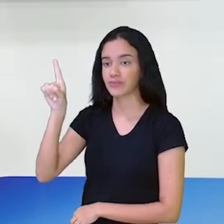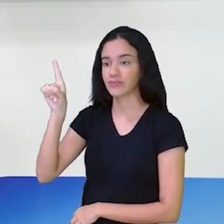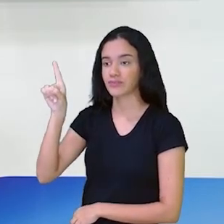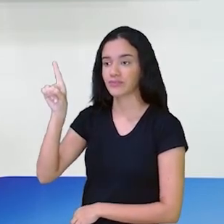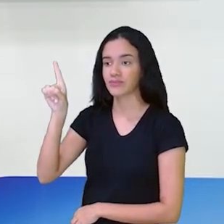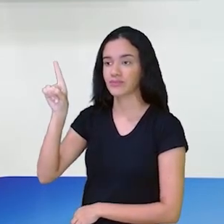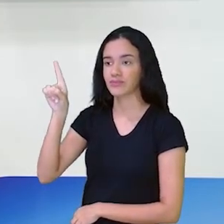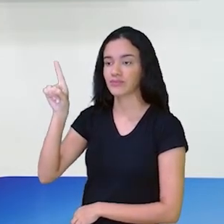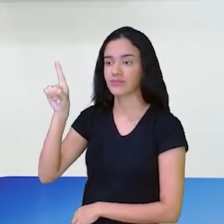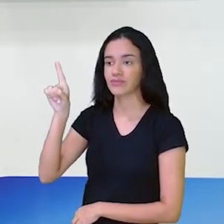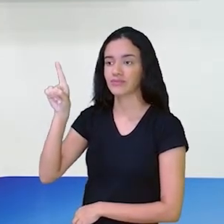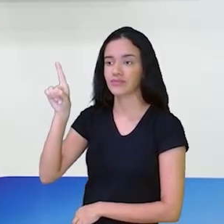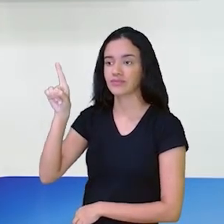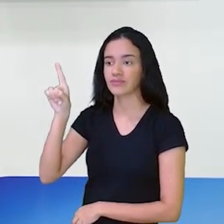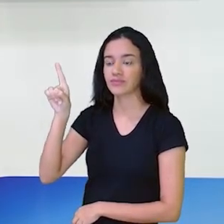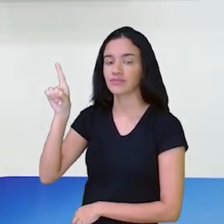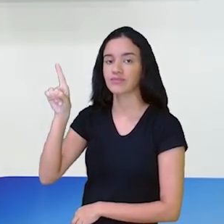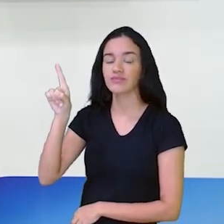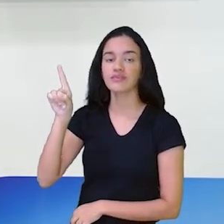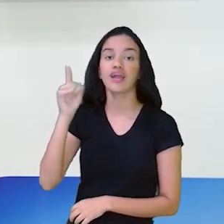Tenta espalhar a tinta